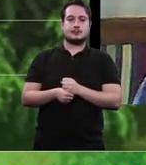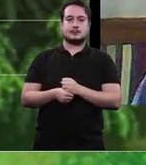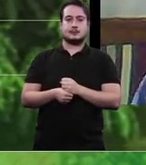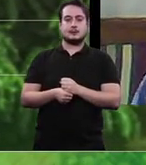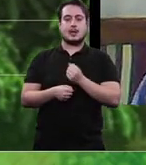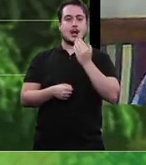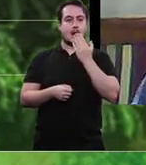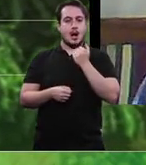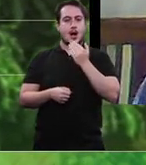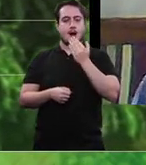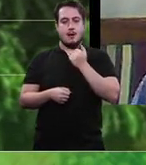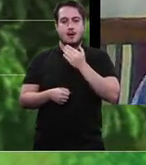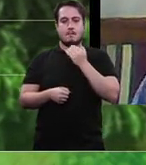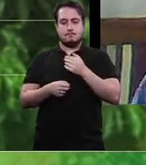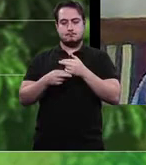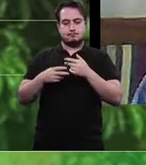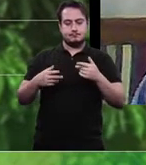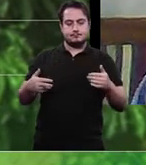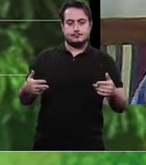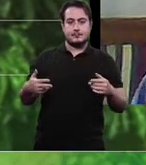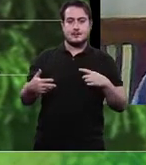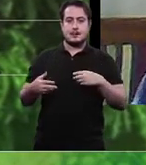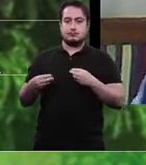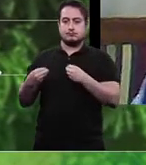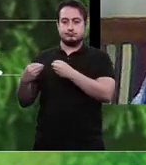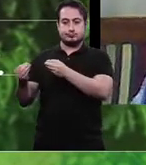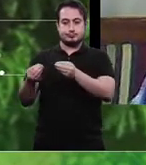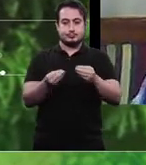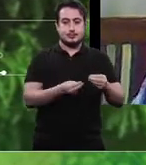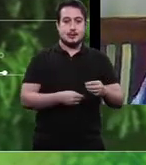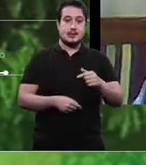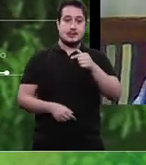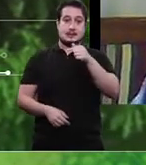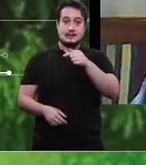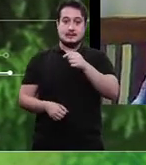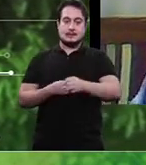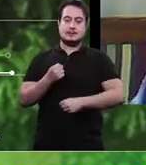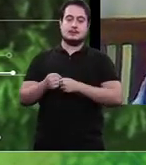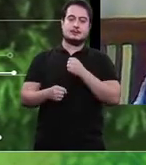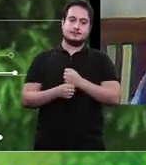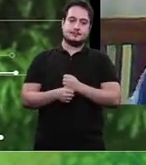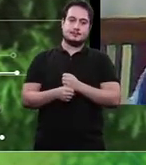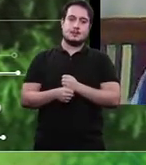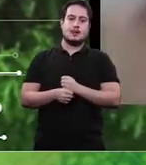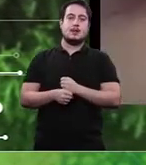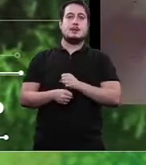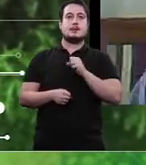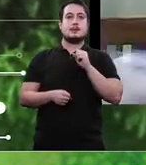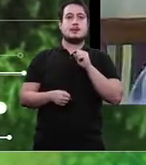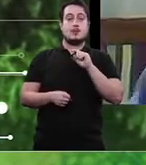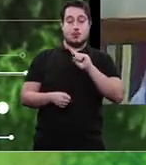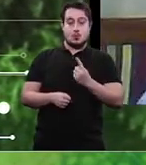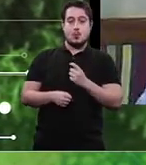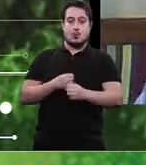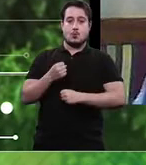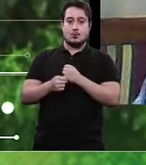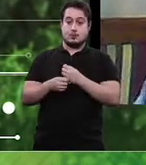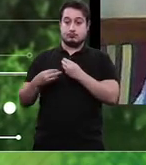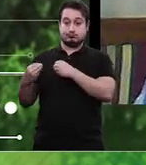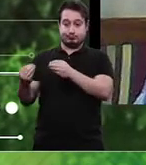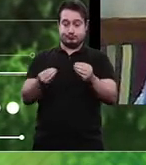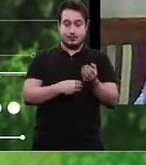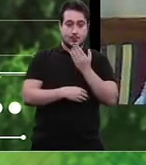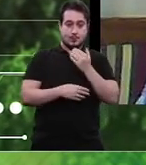alimento suficiente para abastecê-lo durante 7 anos, né? Então, se a gente, um ano, a gente abastece a